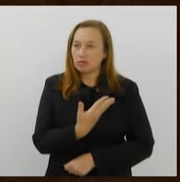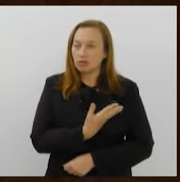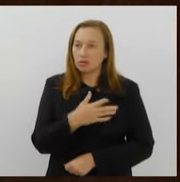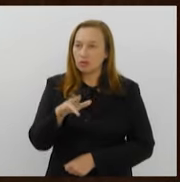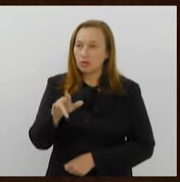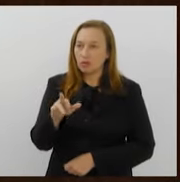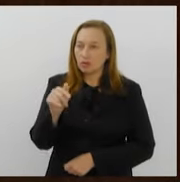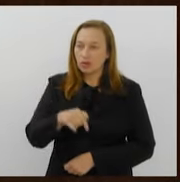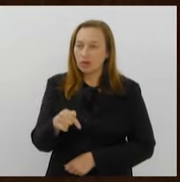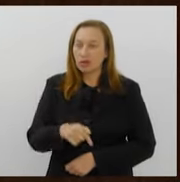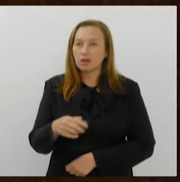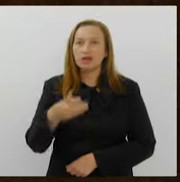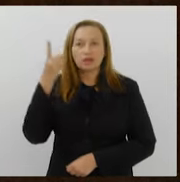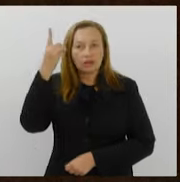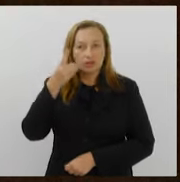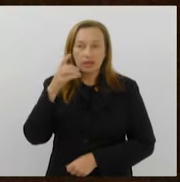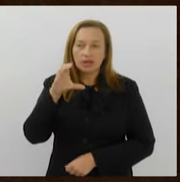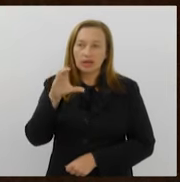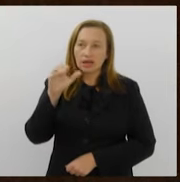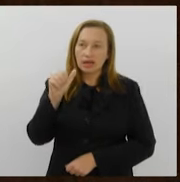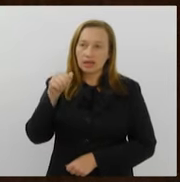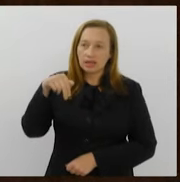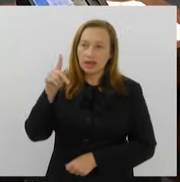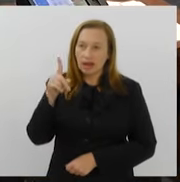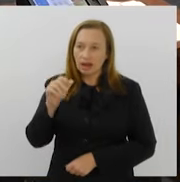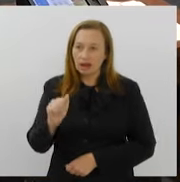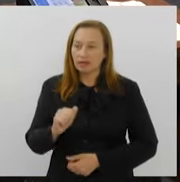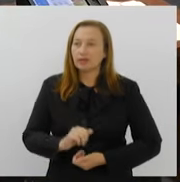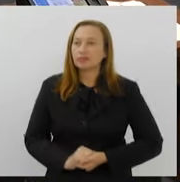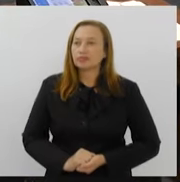aqui, deputado Canela.